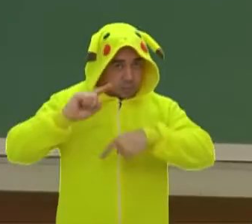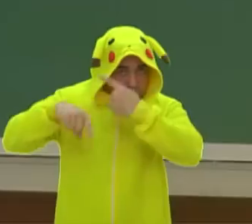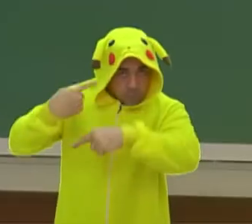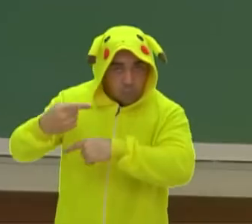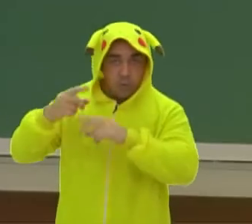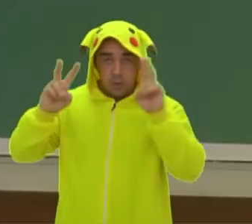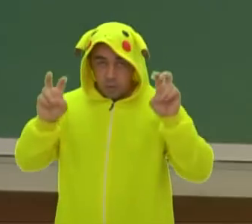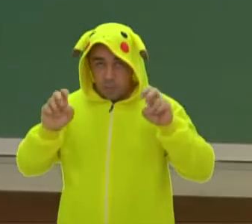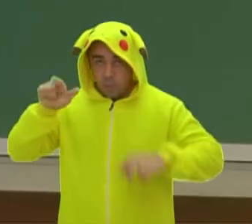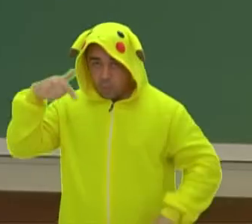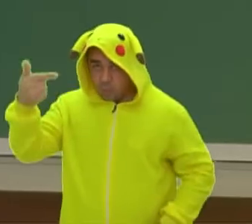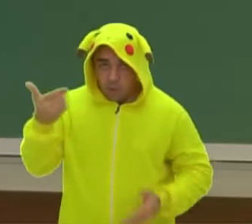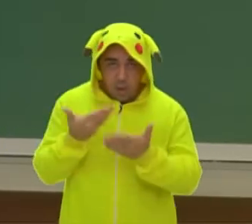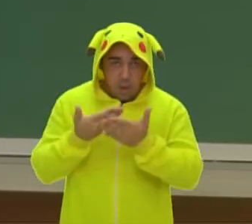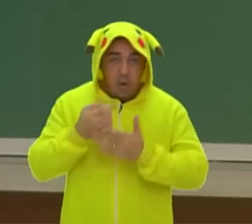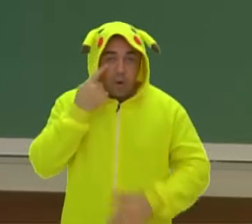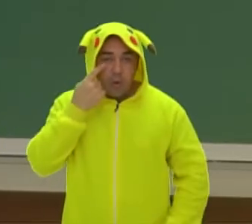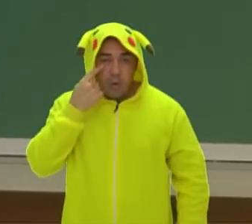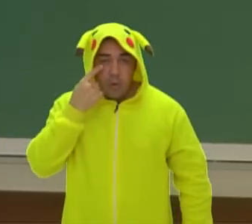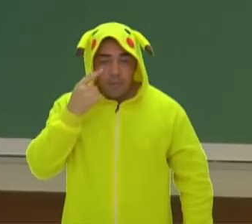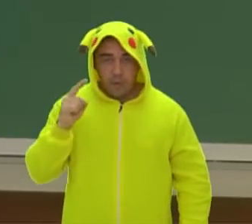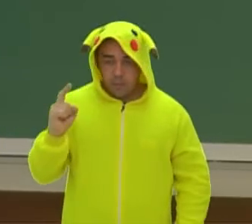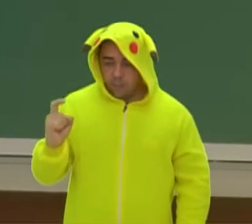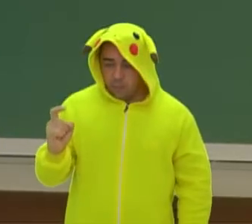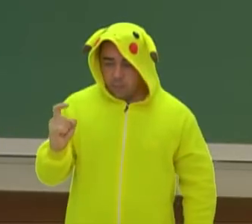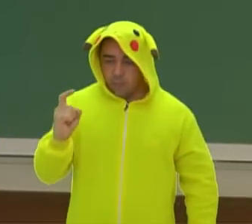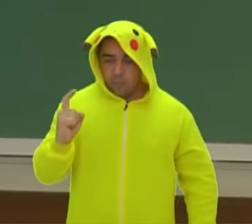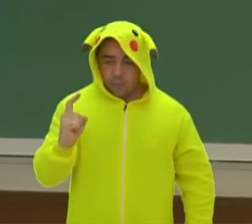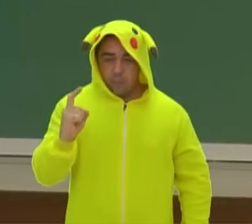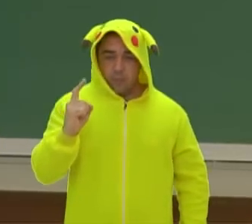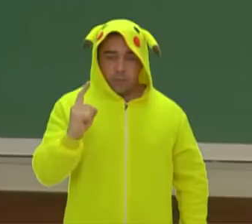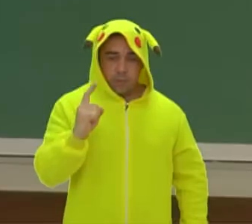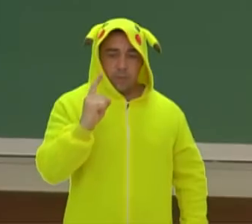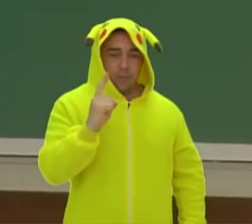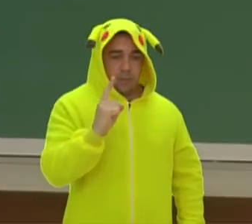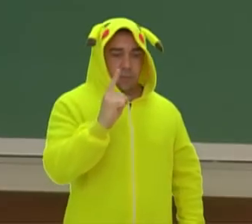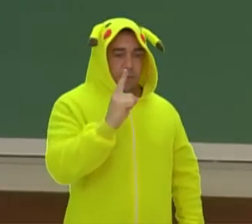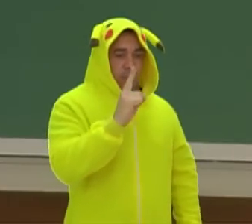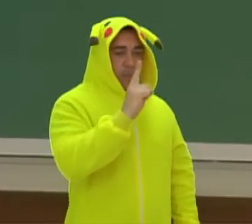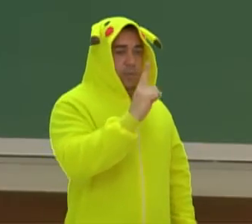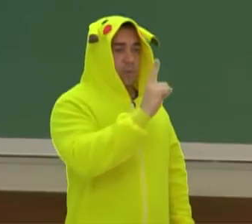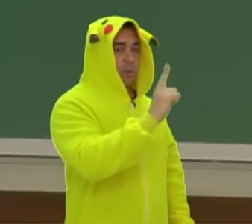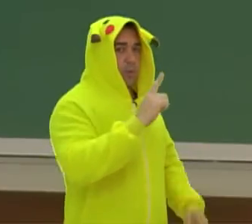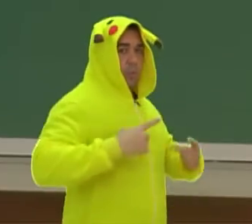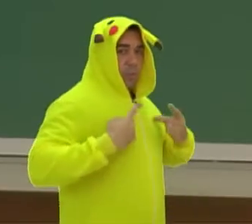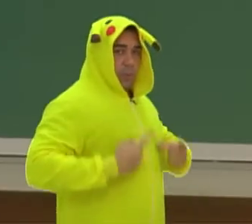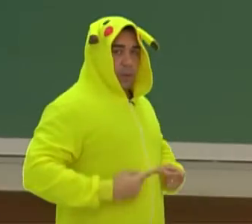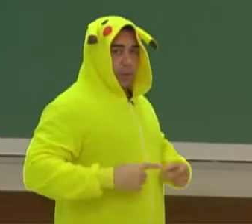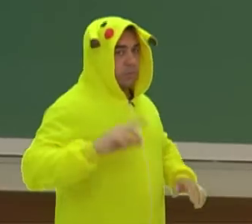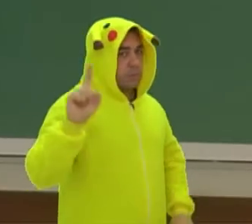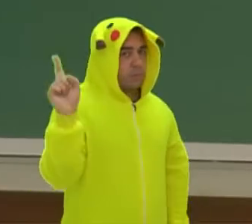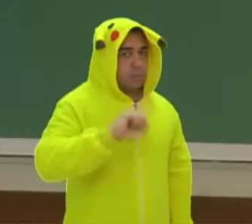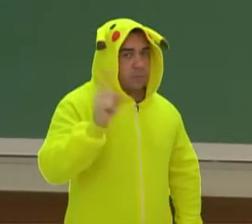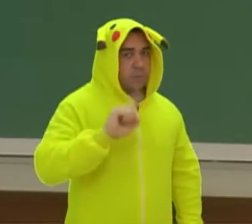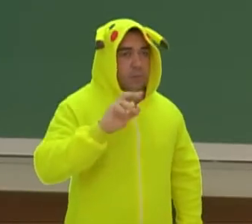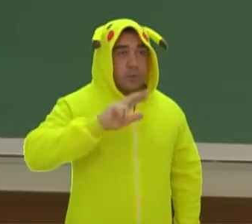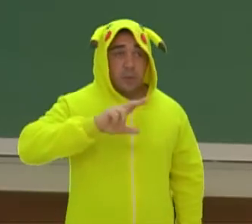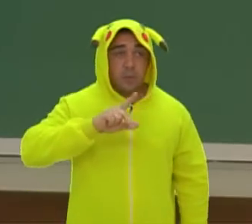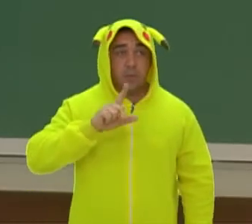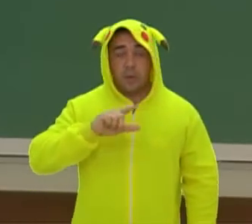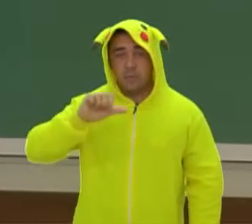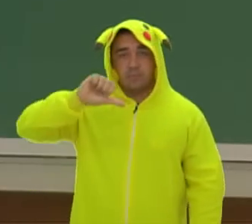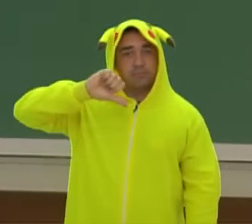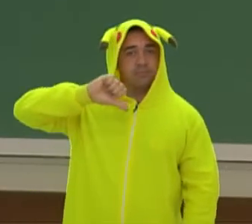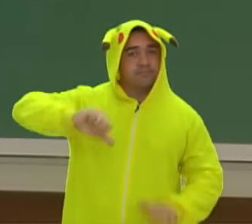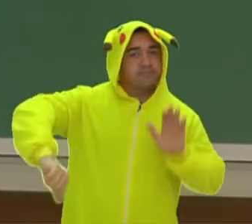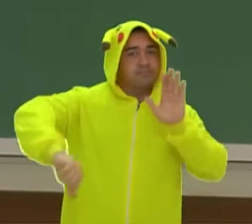próxima aula, a gente está vendo aqui, ó, que parece, saiu lá do macaco e virou humano. Mas não foi bem assim, não é uma coisa linear. Isso aqui não